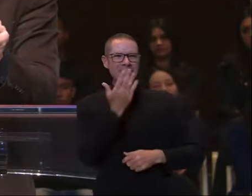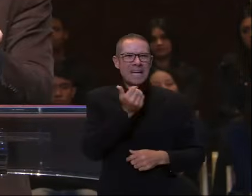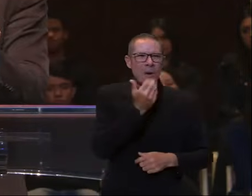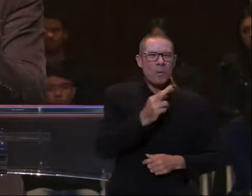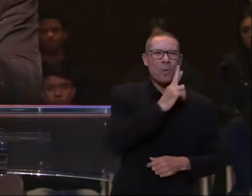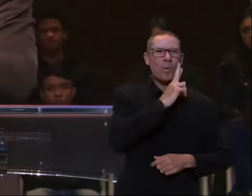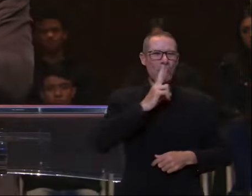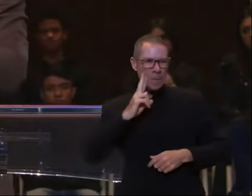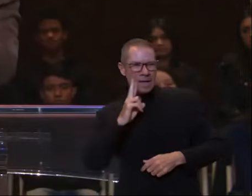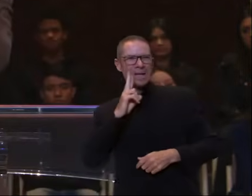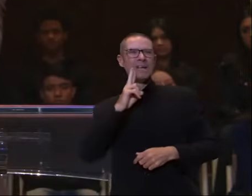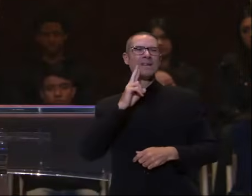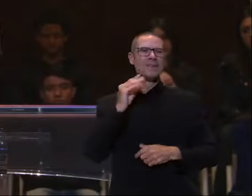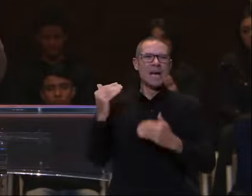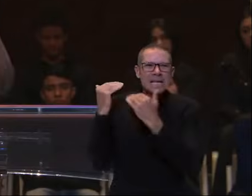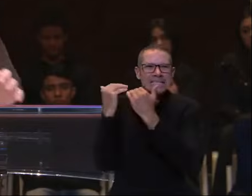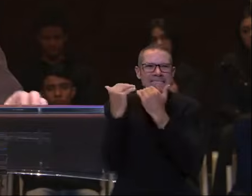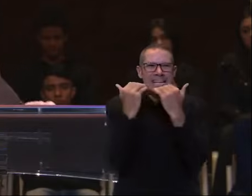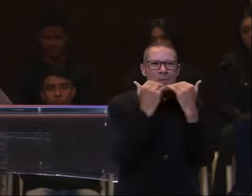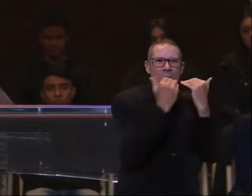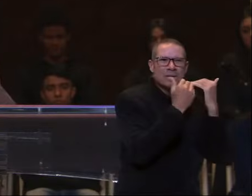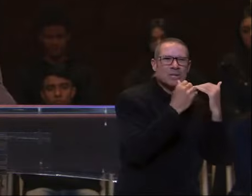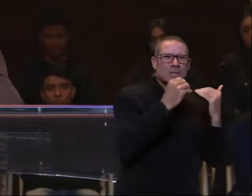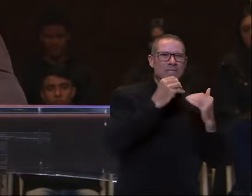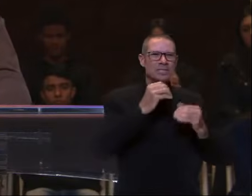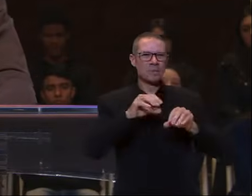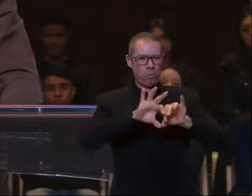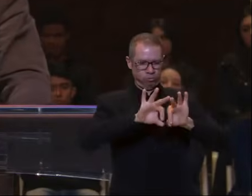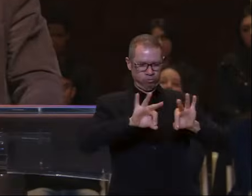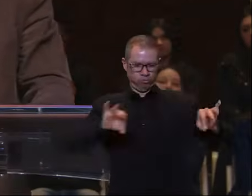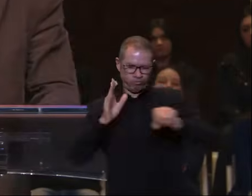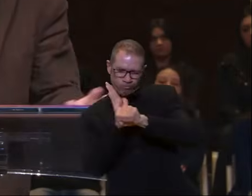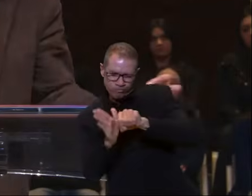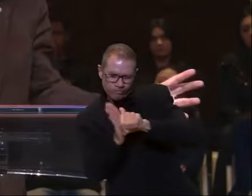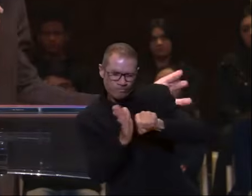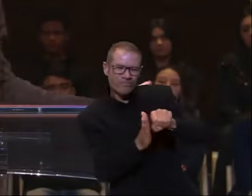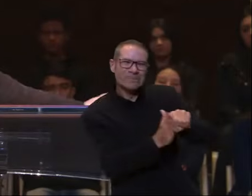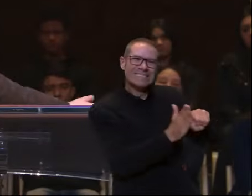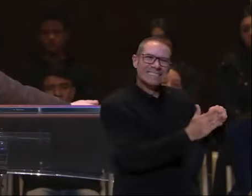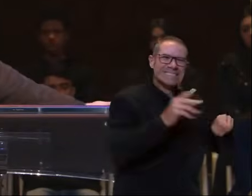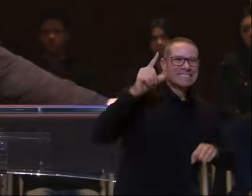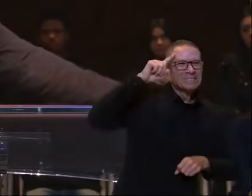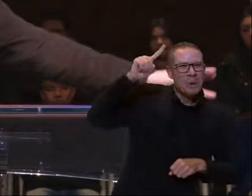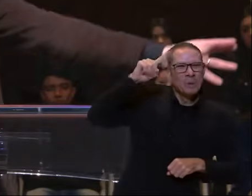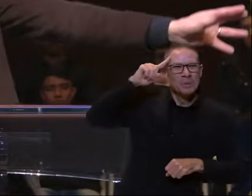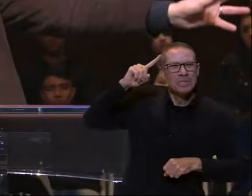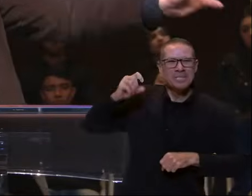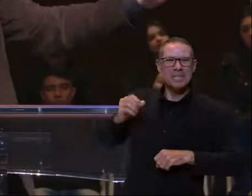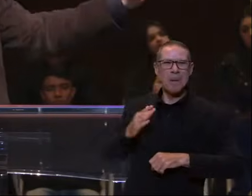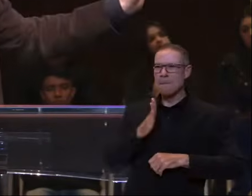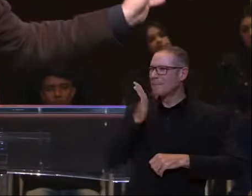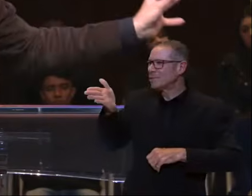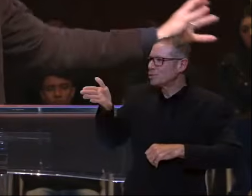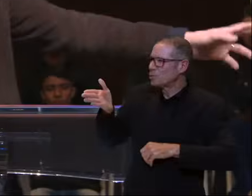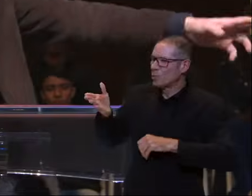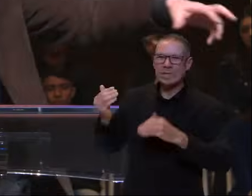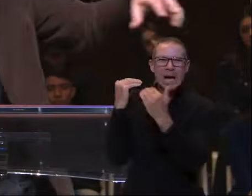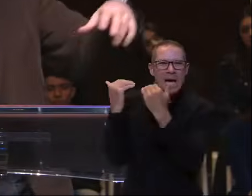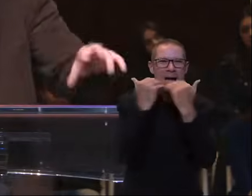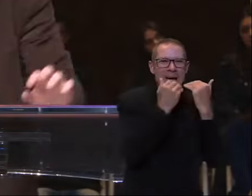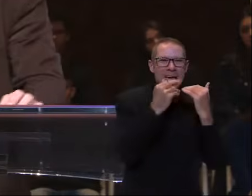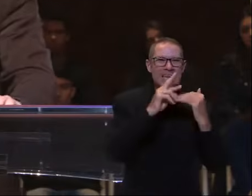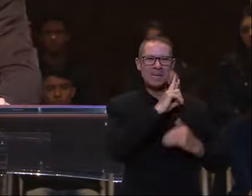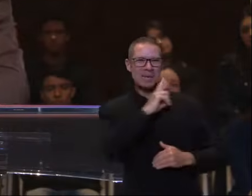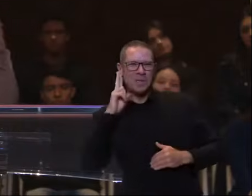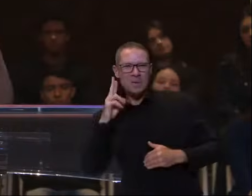ele fez sanduíches de salame. E todo dia, na hora que o pessoal ia lá comer no